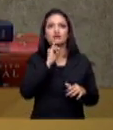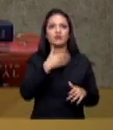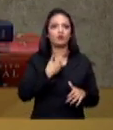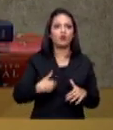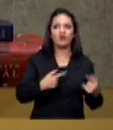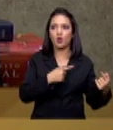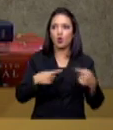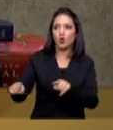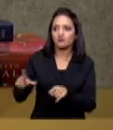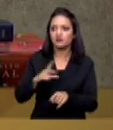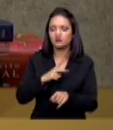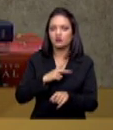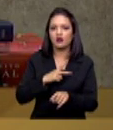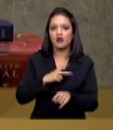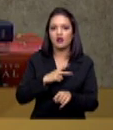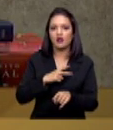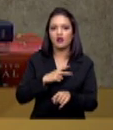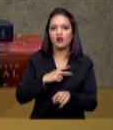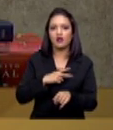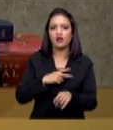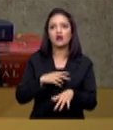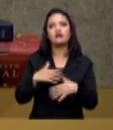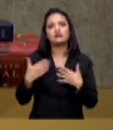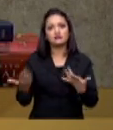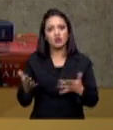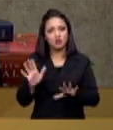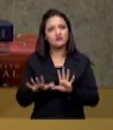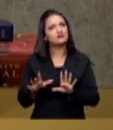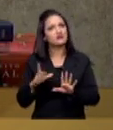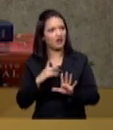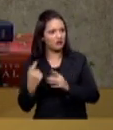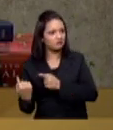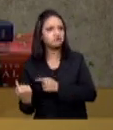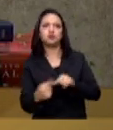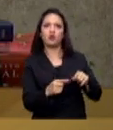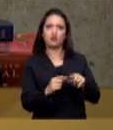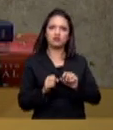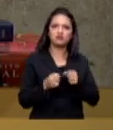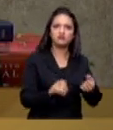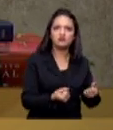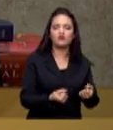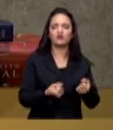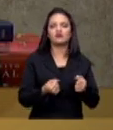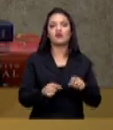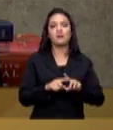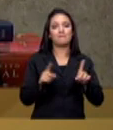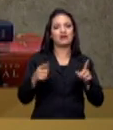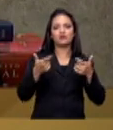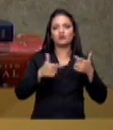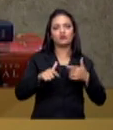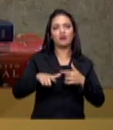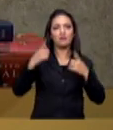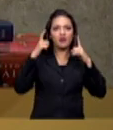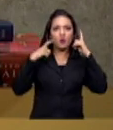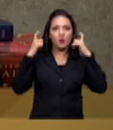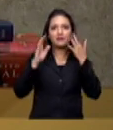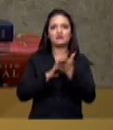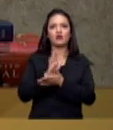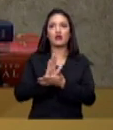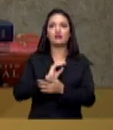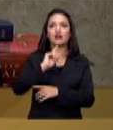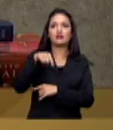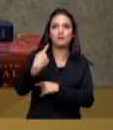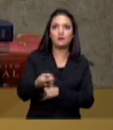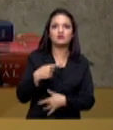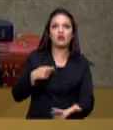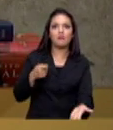direito de imediatamente se voltar contra esse ato, sem o receio e sem inibição de, ao final, ter que pagar custas e